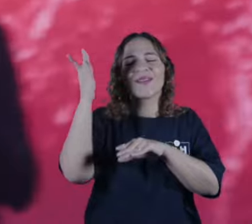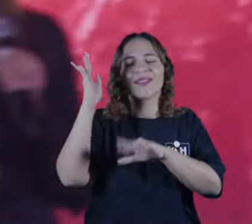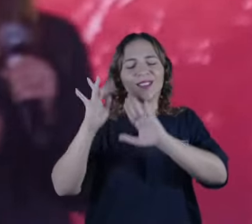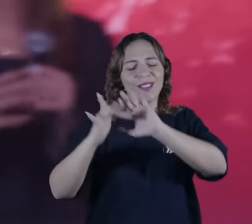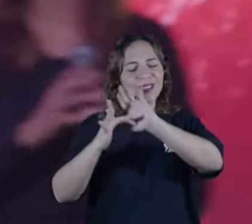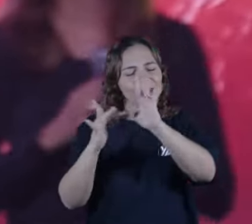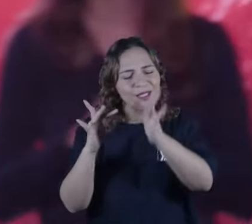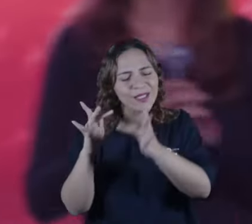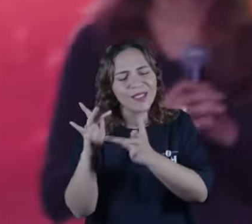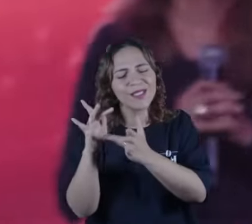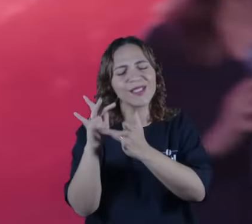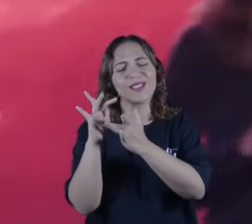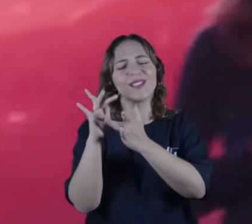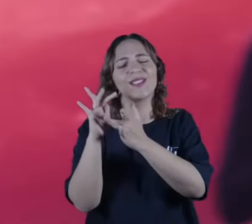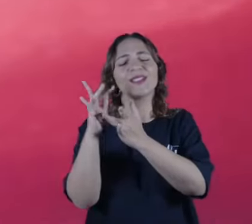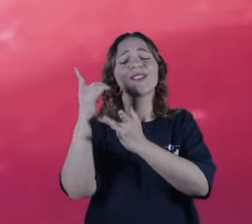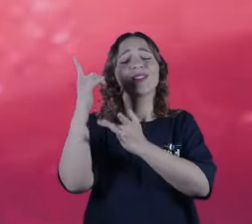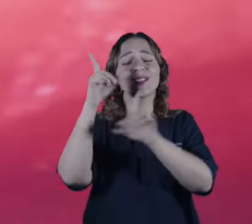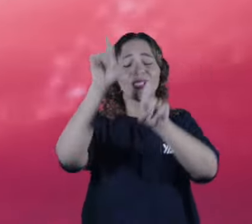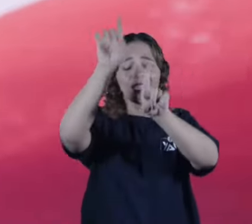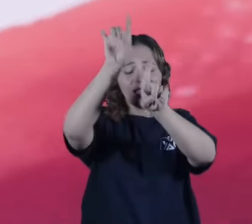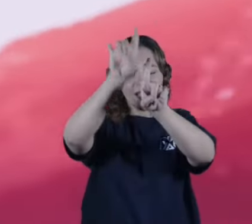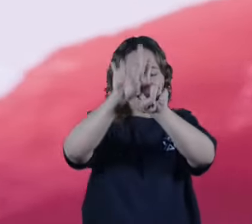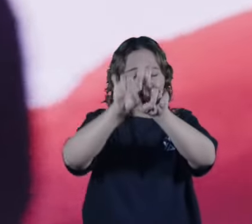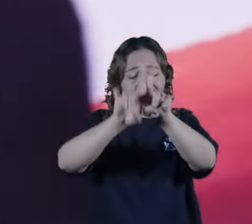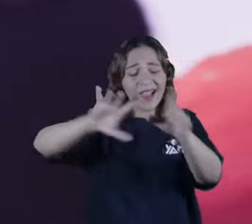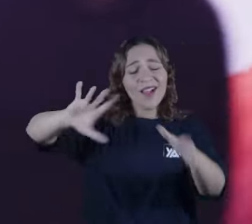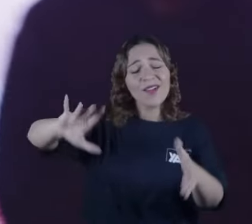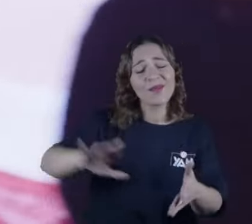a noiva que Jesus vem buscar.